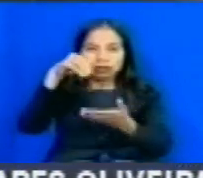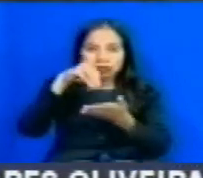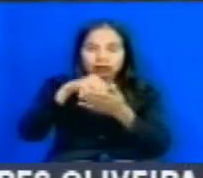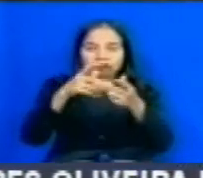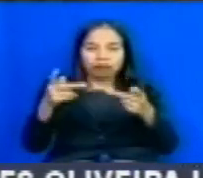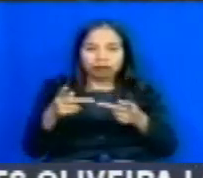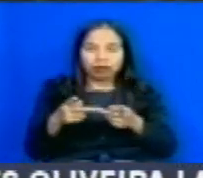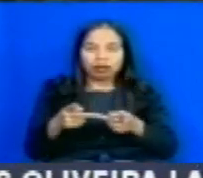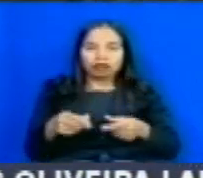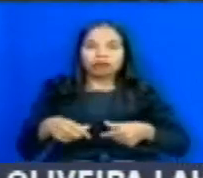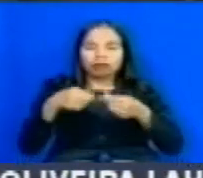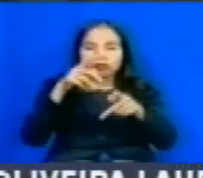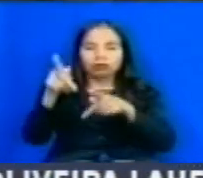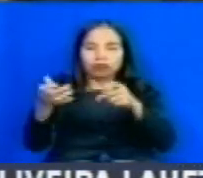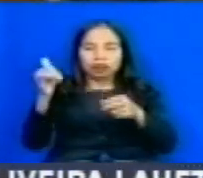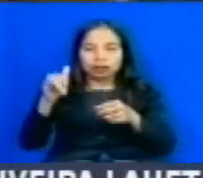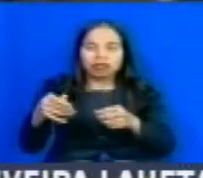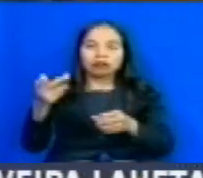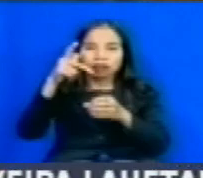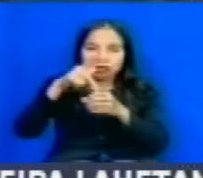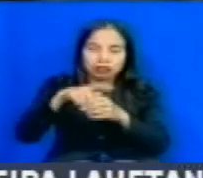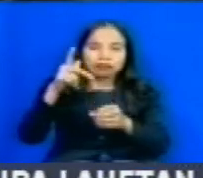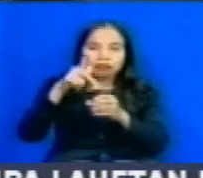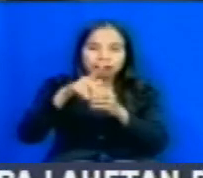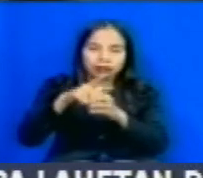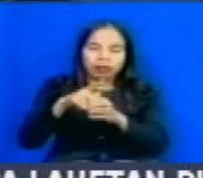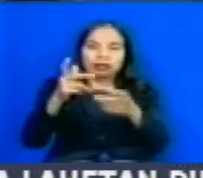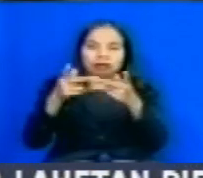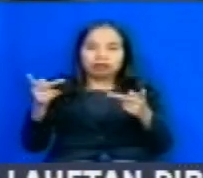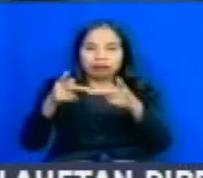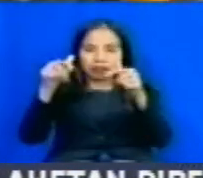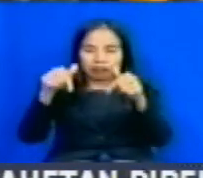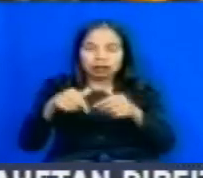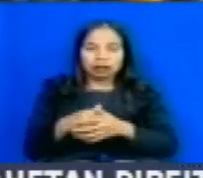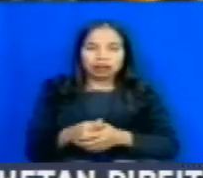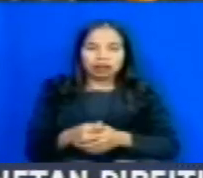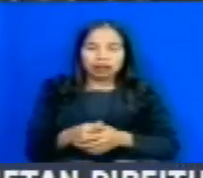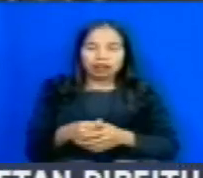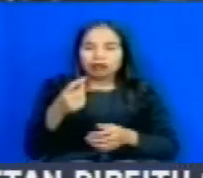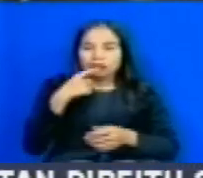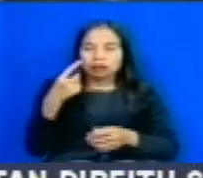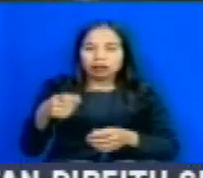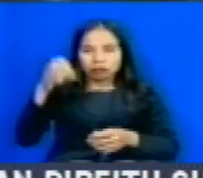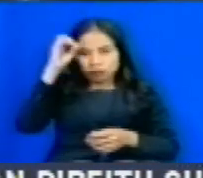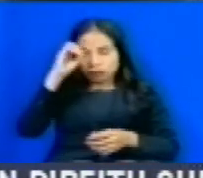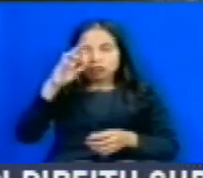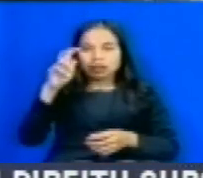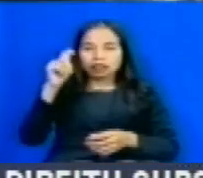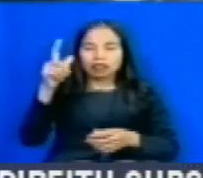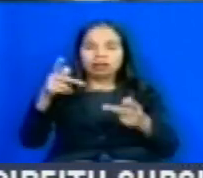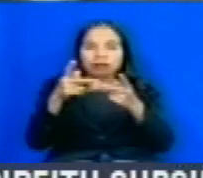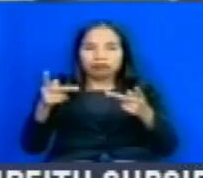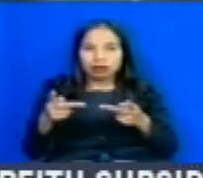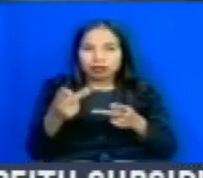fatindane hori foba iha komunidade sira nebe maka atu ense combustível iha fatindane e a meu satu informa katok observação RTT linha iha